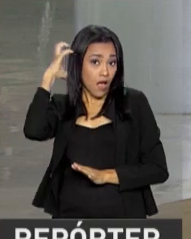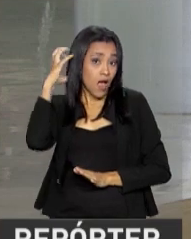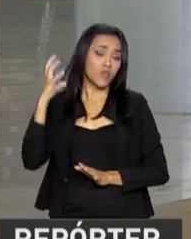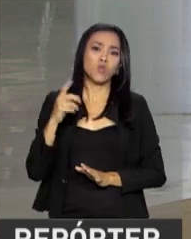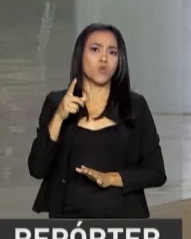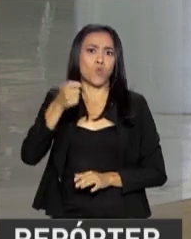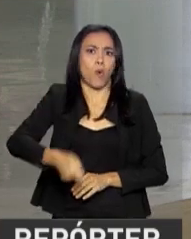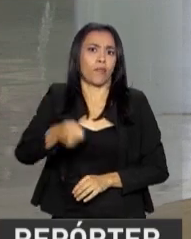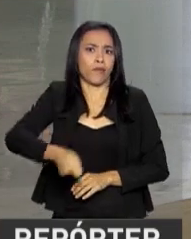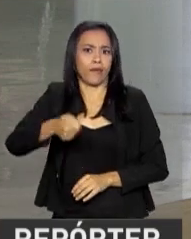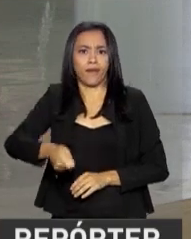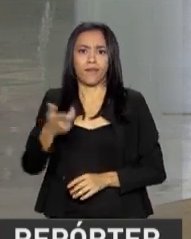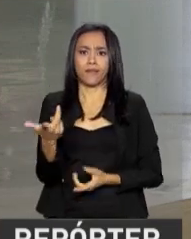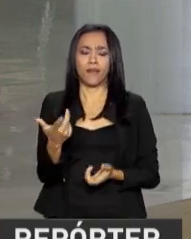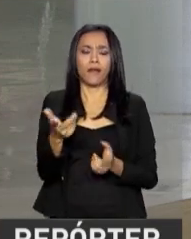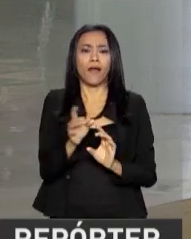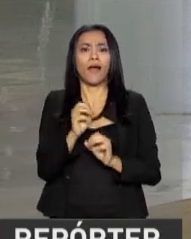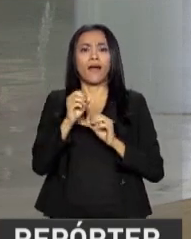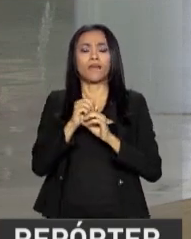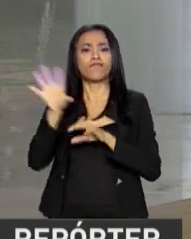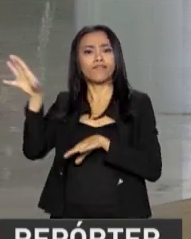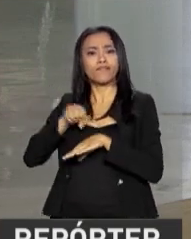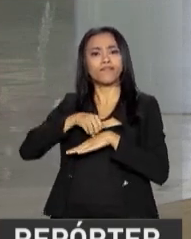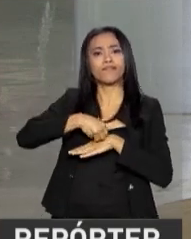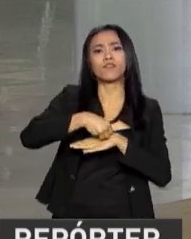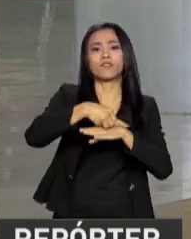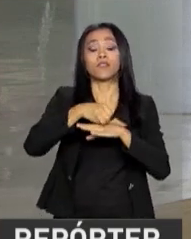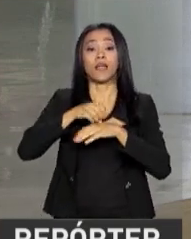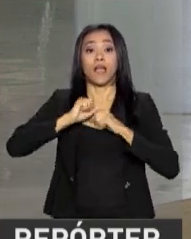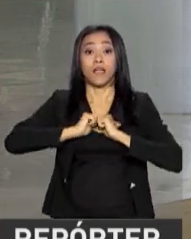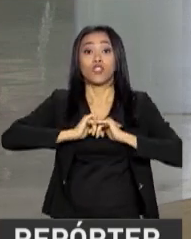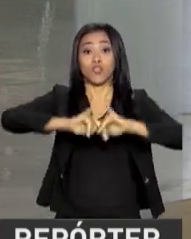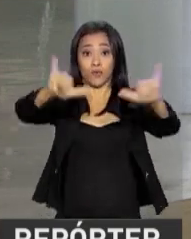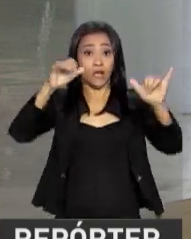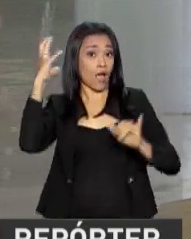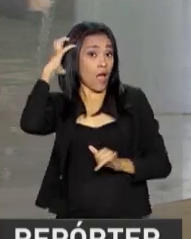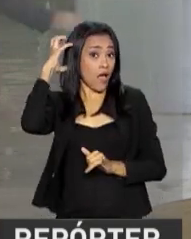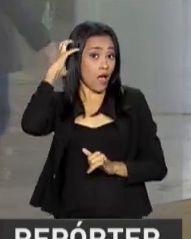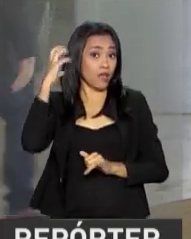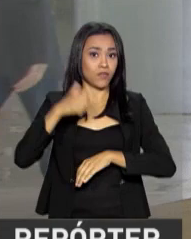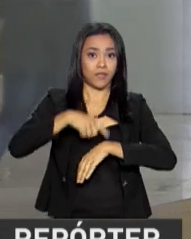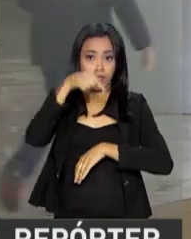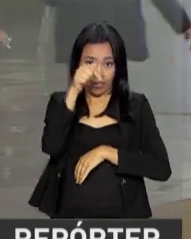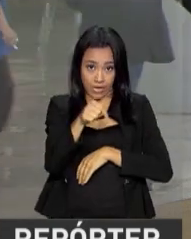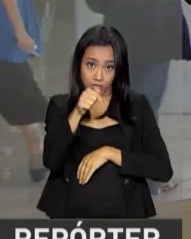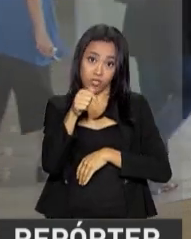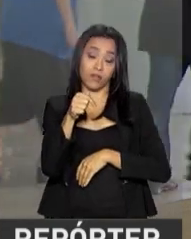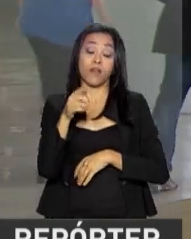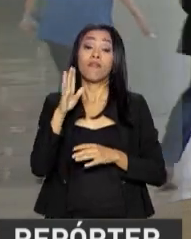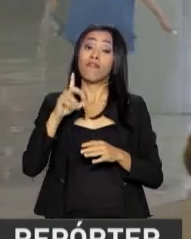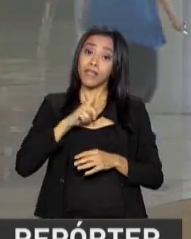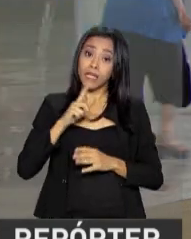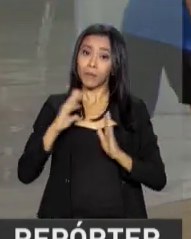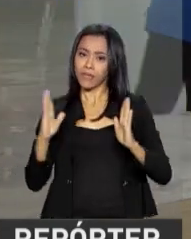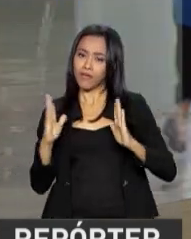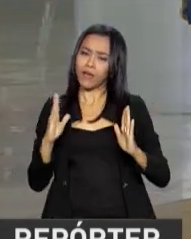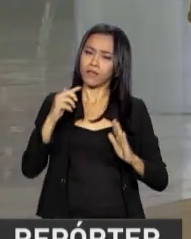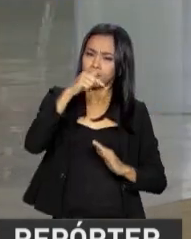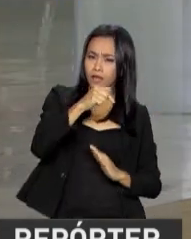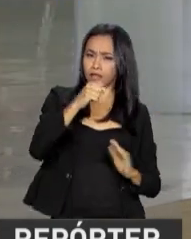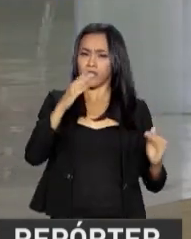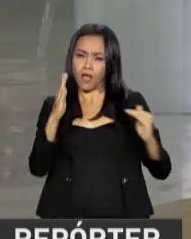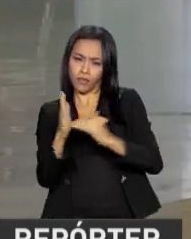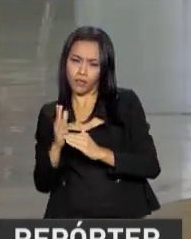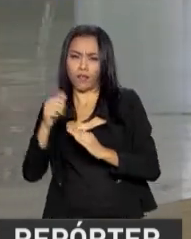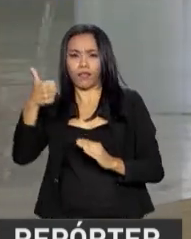transmitir o programa a voz do brasil a partir das sete da noite vão ter um intervalo entre sete e nove da noite e para transitar a